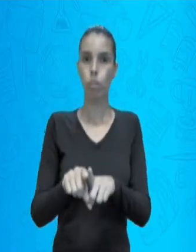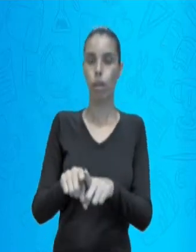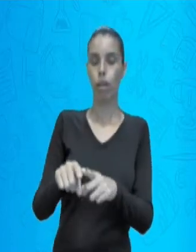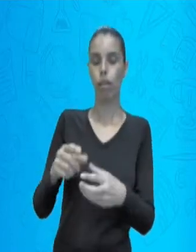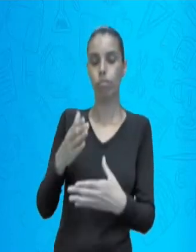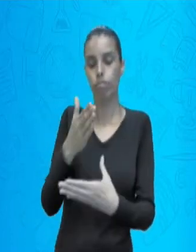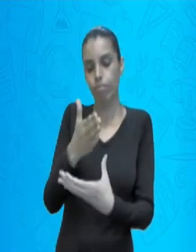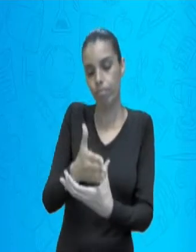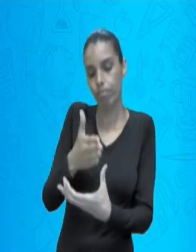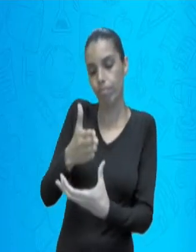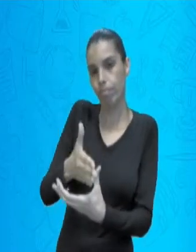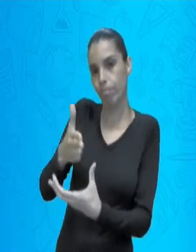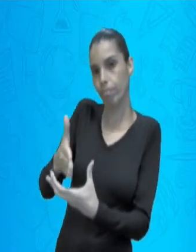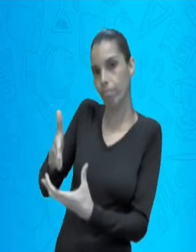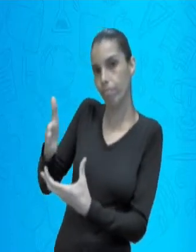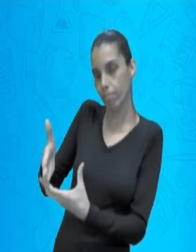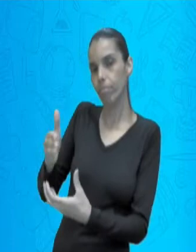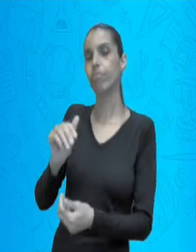aula.